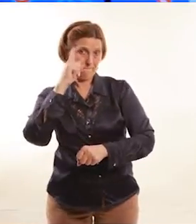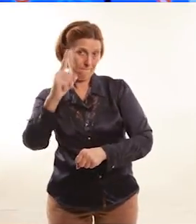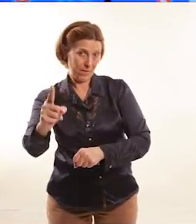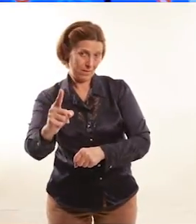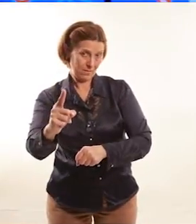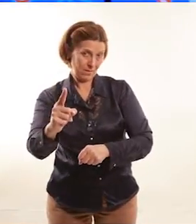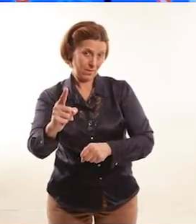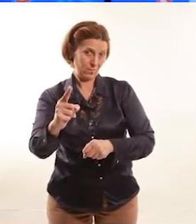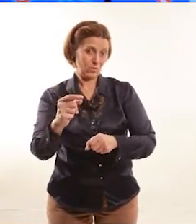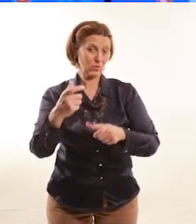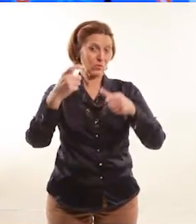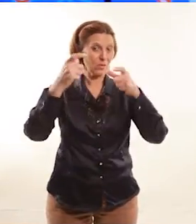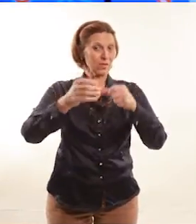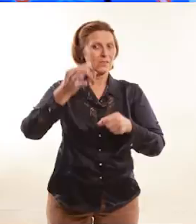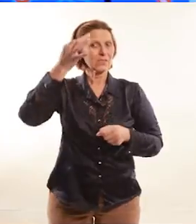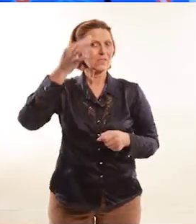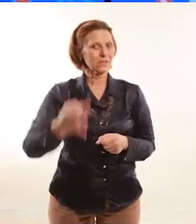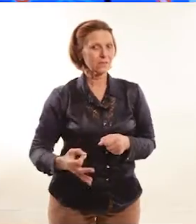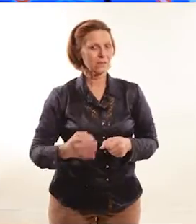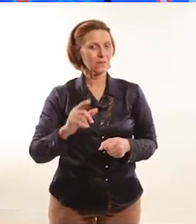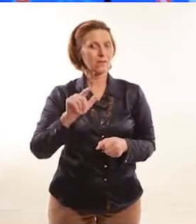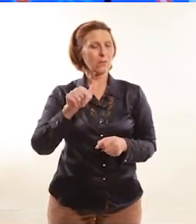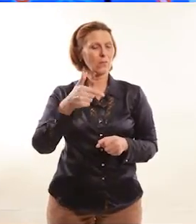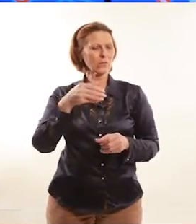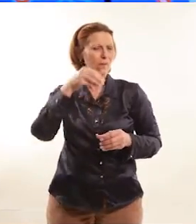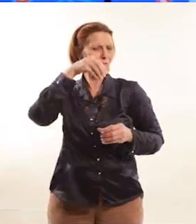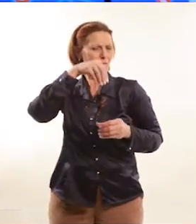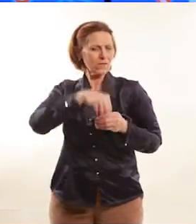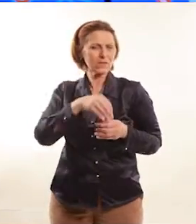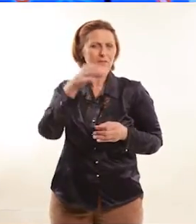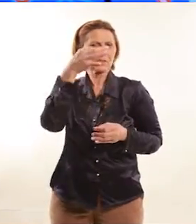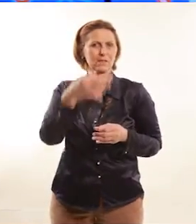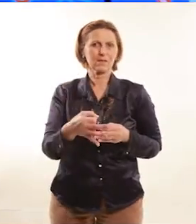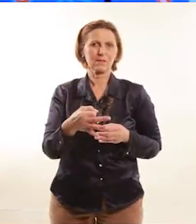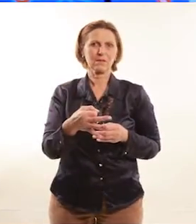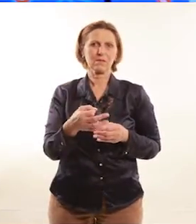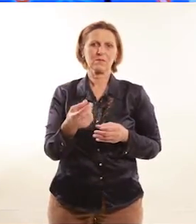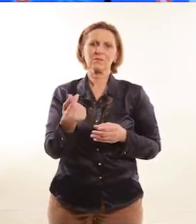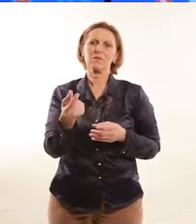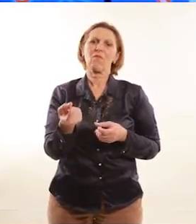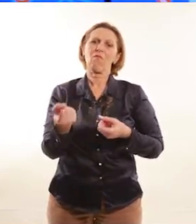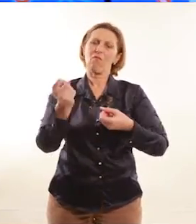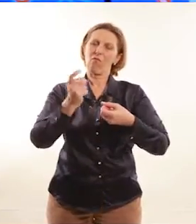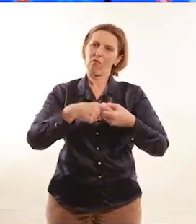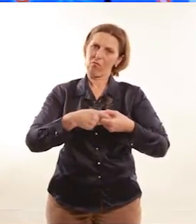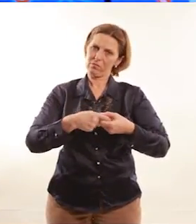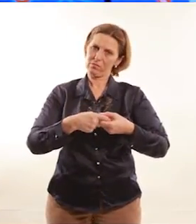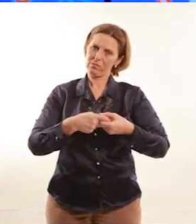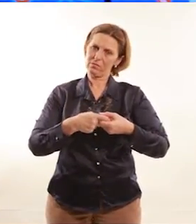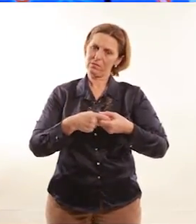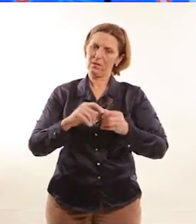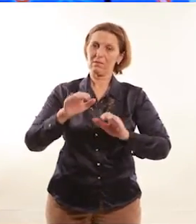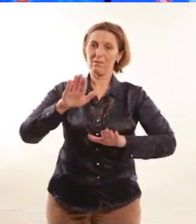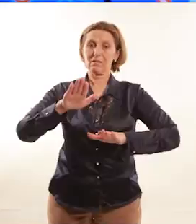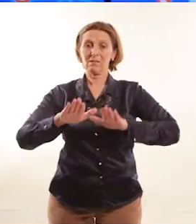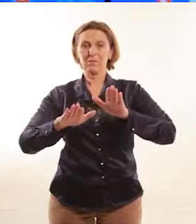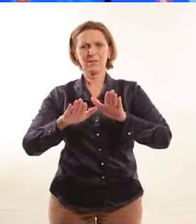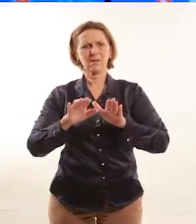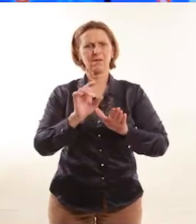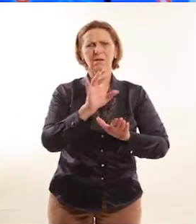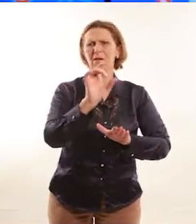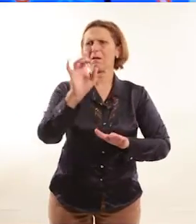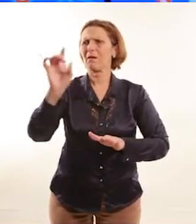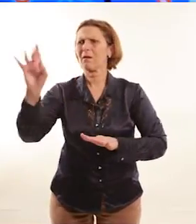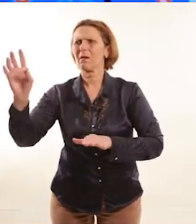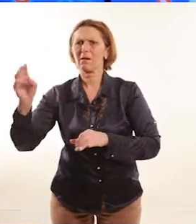órgãos competentes e aí após a validação disso, o recurso volta a ser transferido. Então depende muito de cada